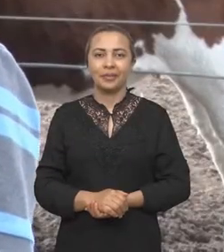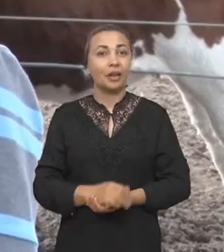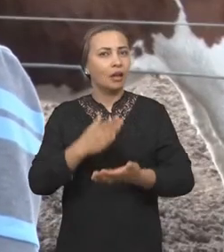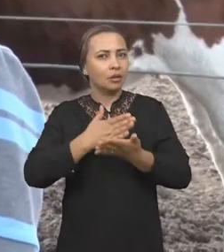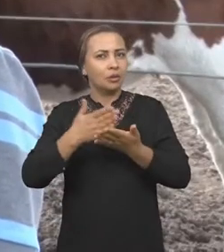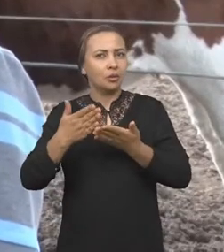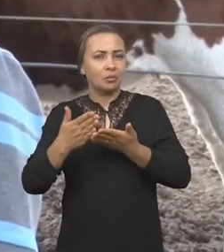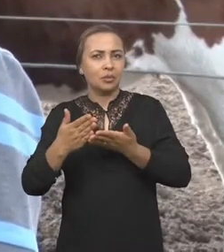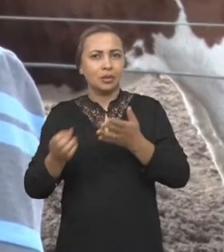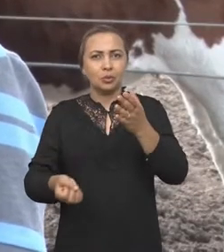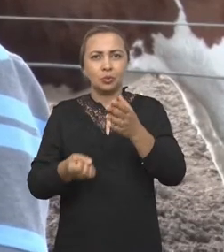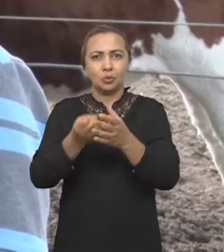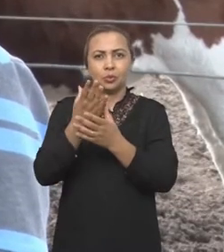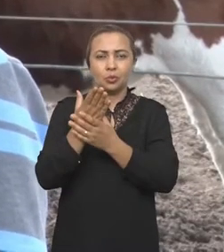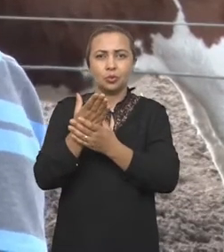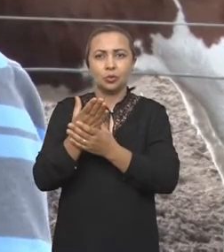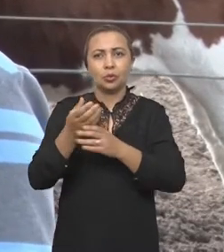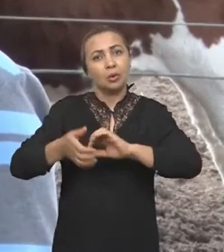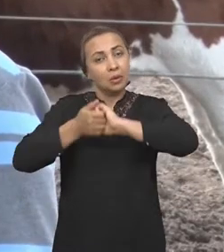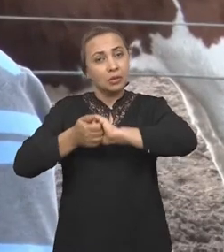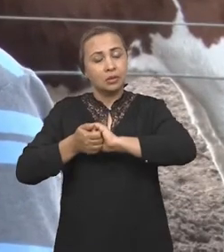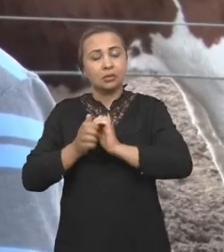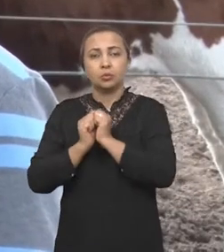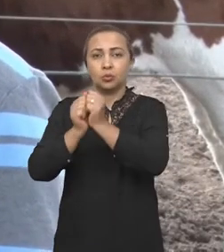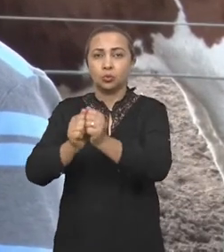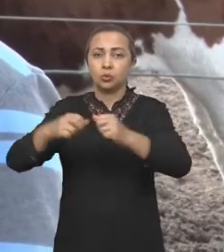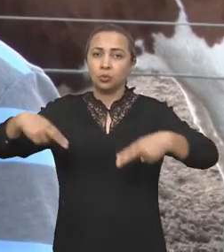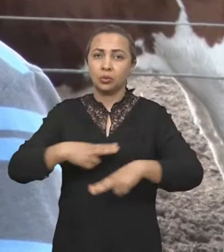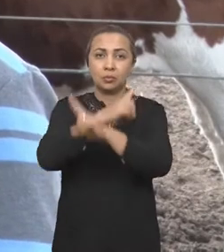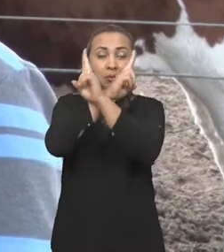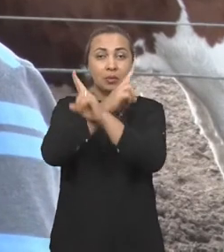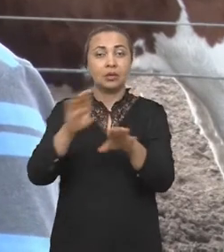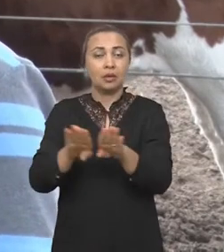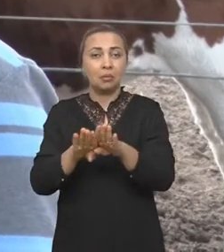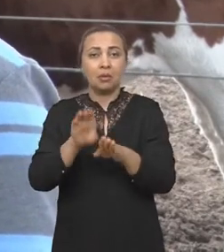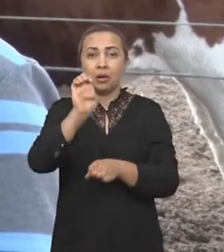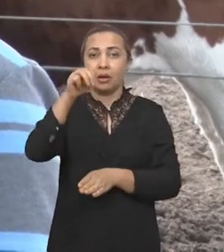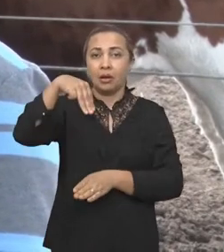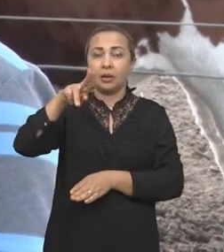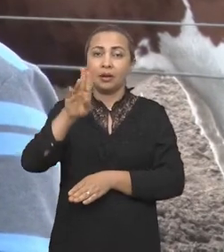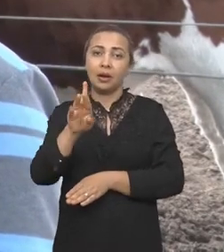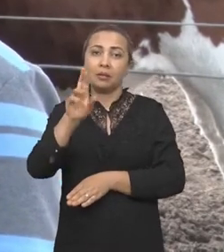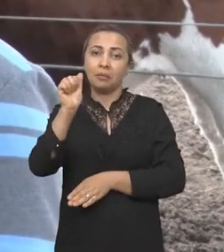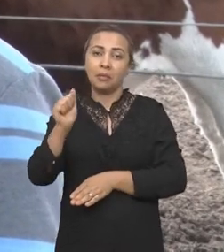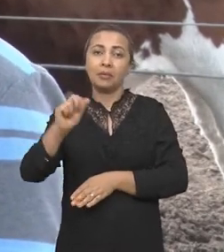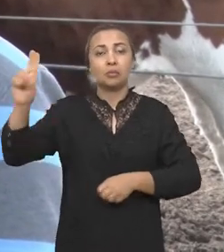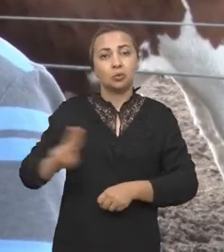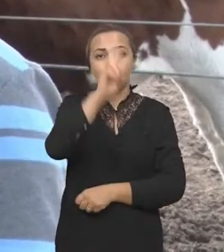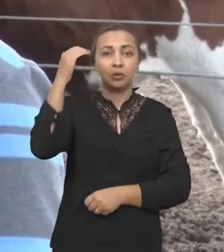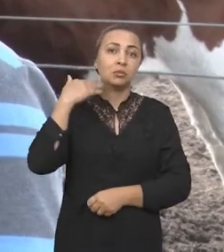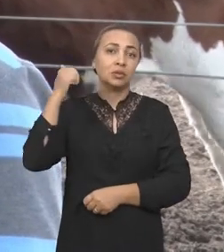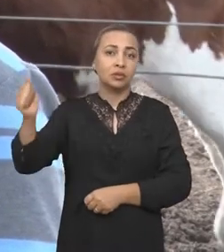A pesquisa ela surgiu em parceria entre a UESB, a Embrapa Gado de Leite, a Universidade Federal de Minas Gerais e